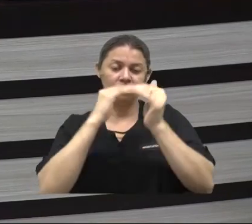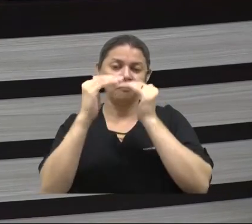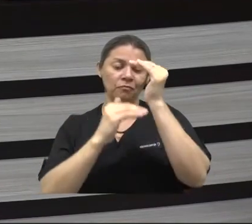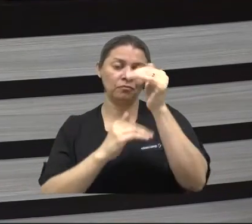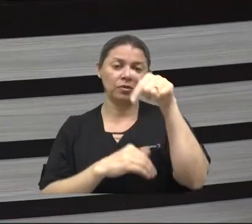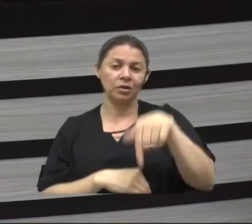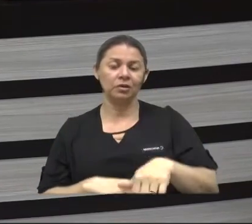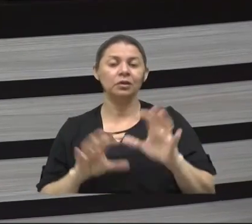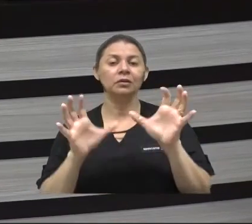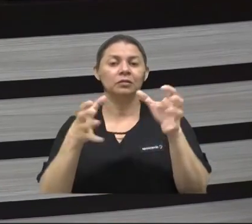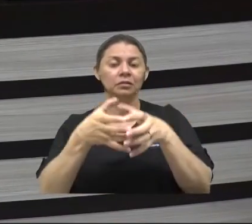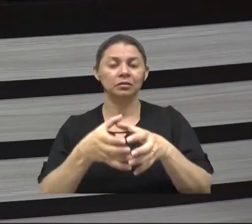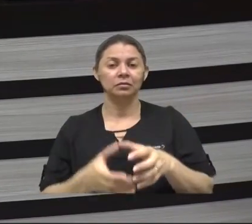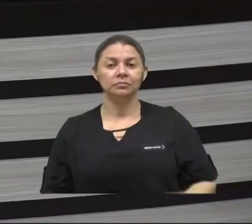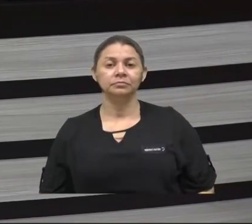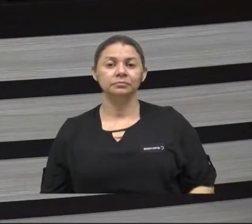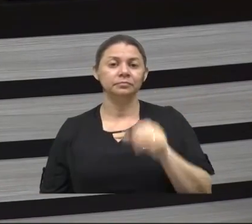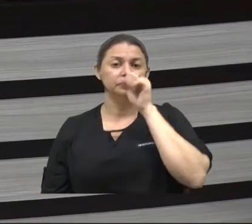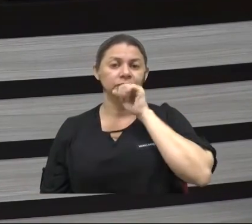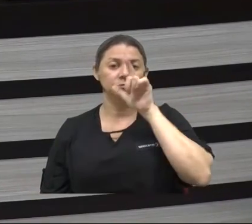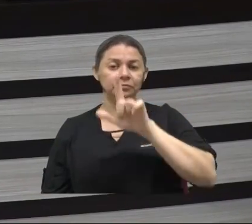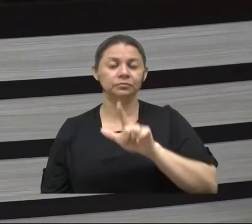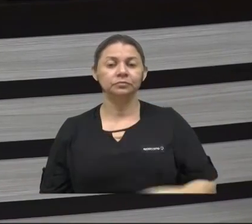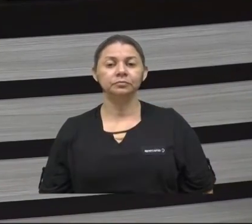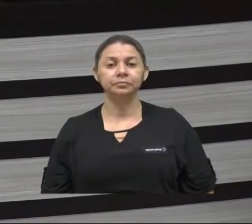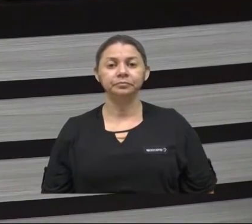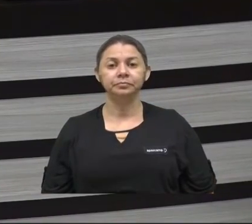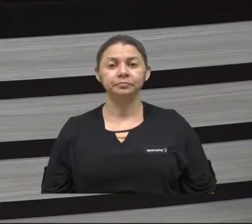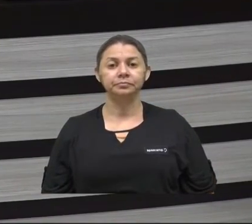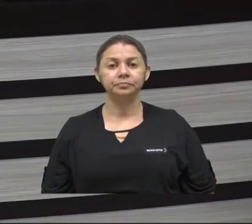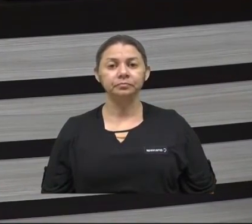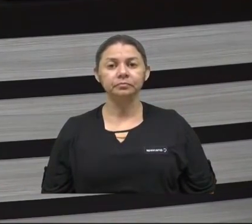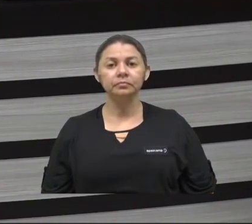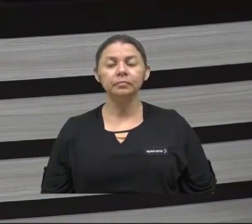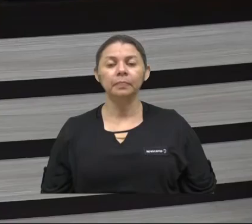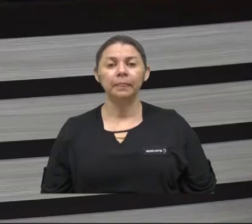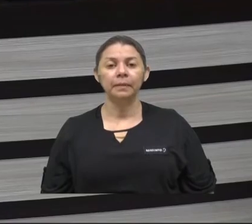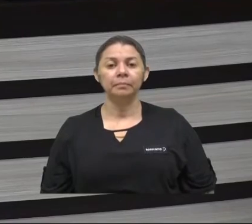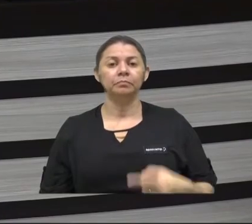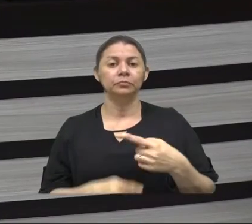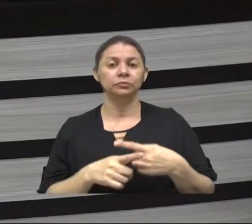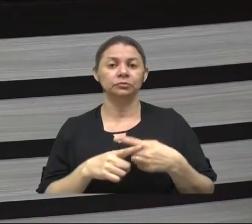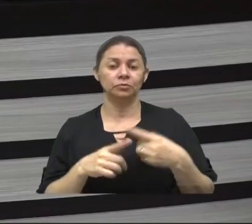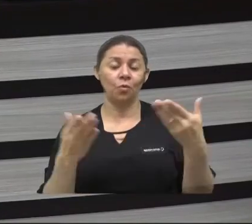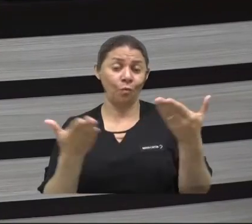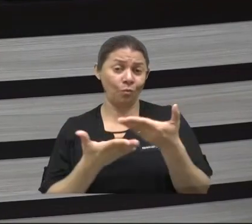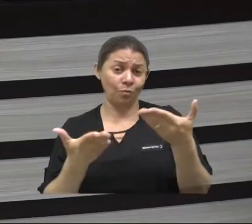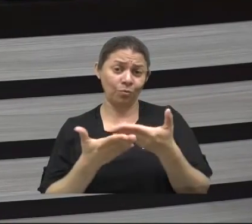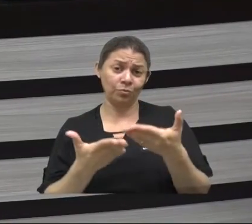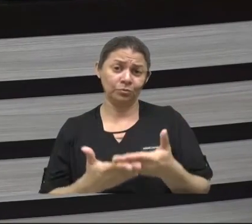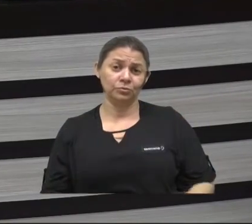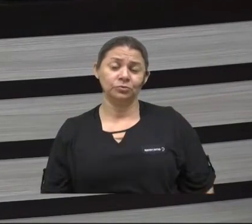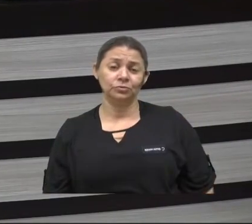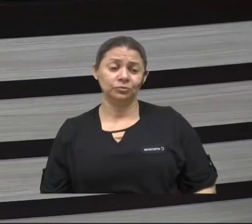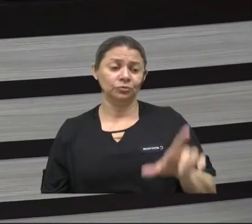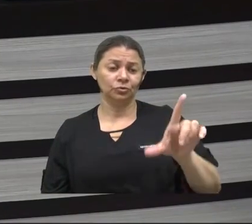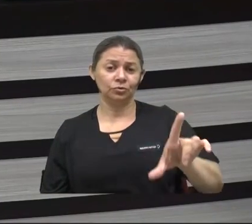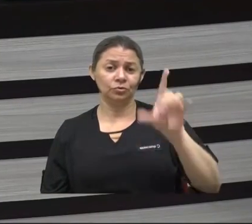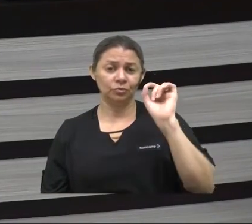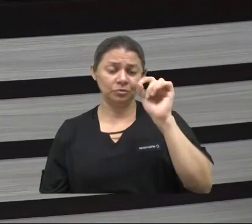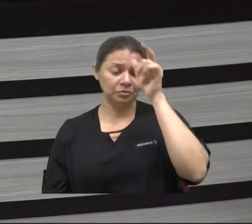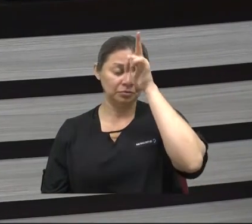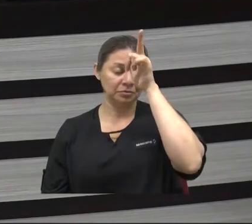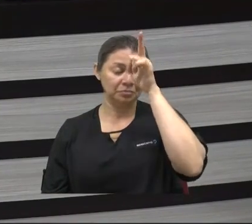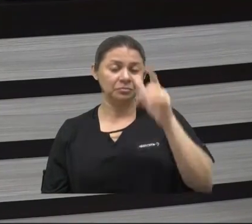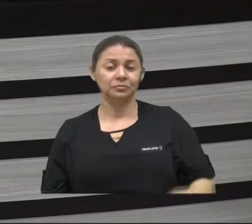No momento, o Alemão da Jeová Rafá era a pessoa mais indicada para continuar o trabalho que vem sendo feito esses